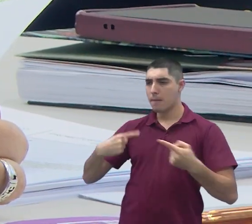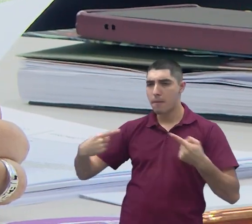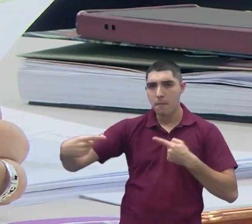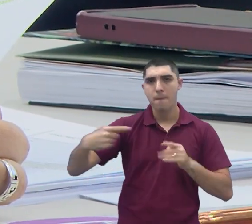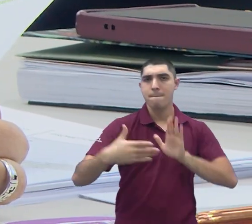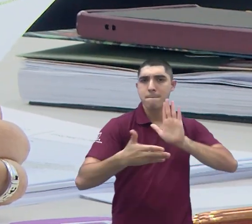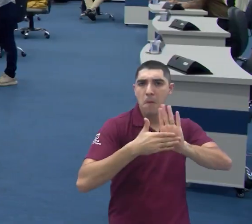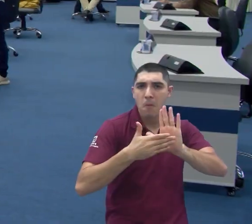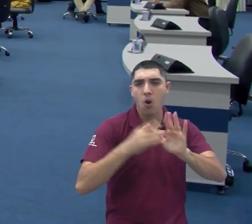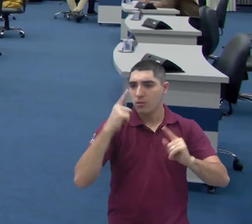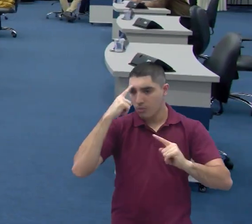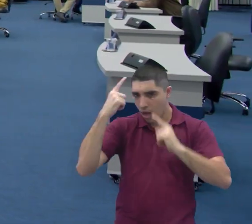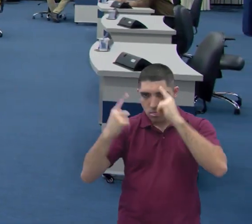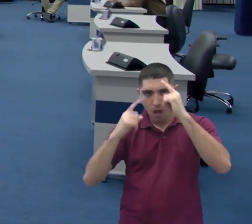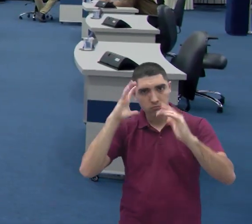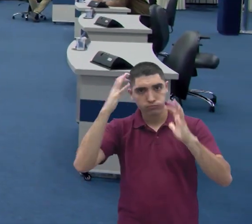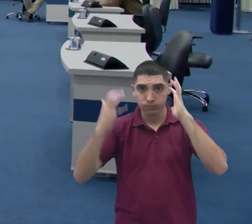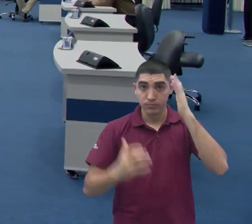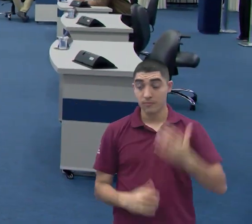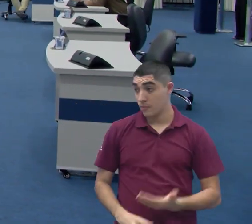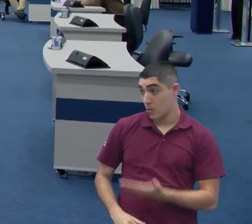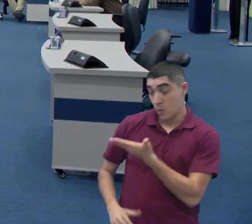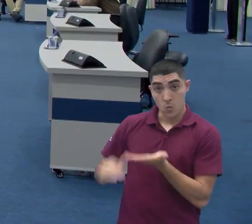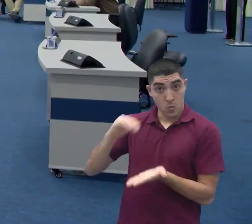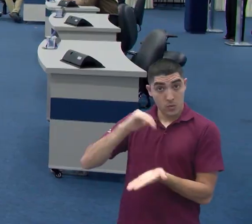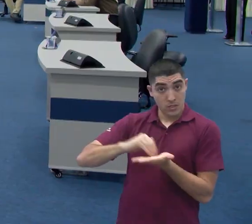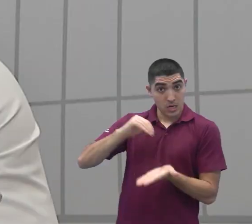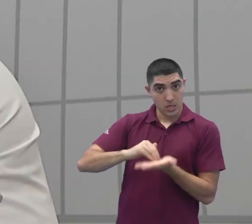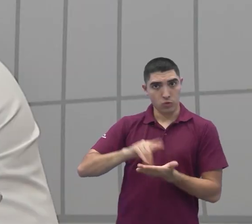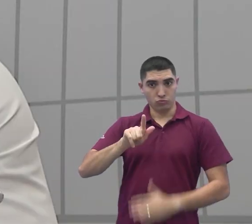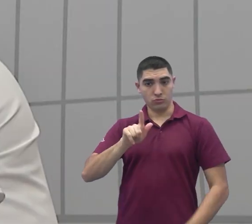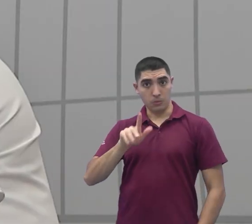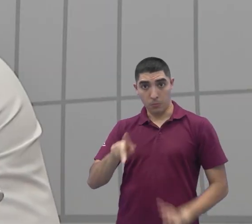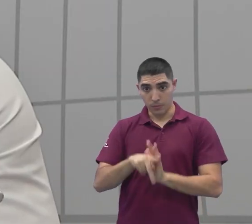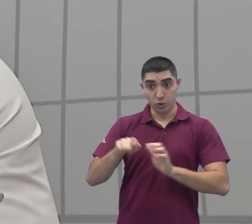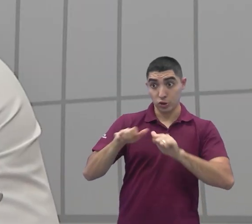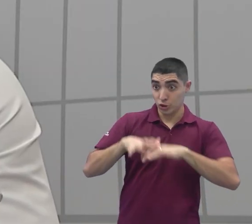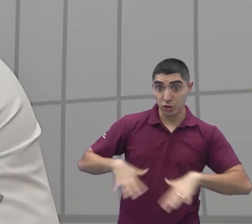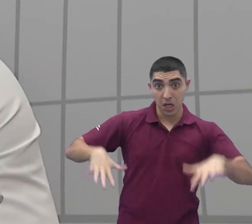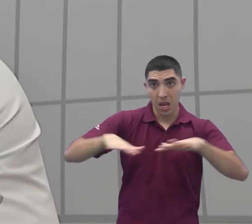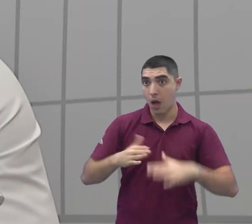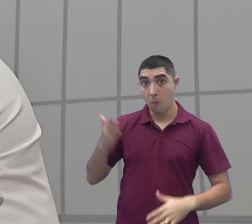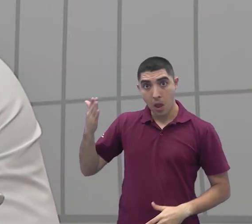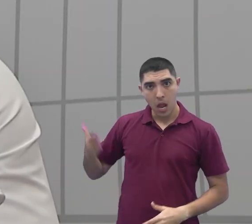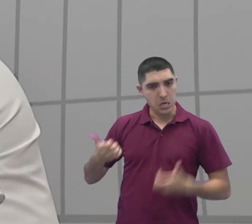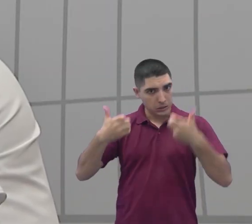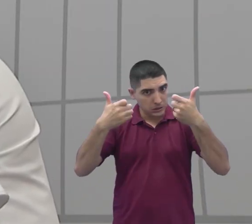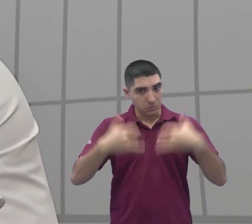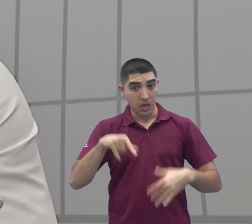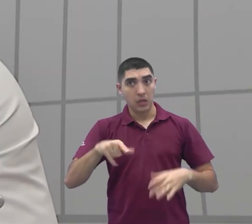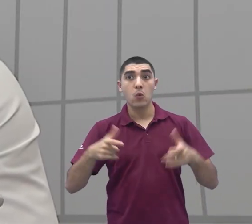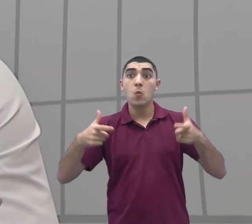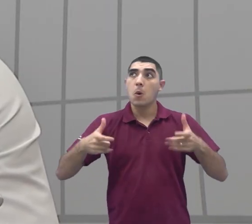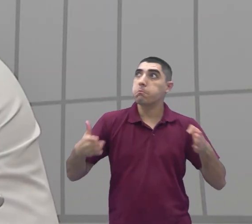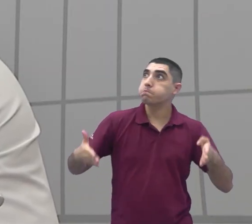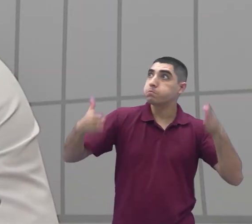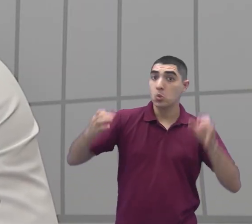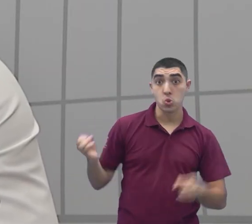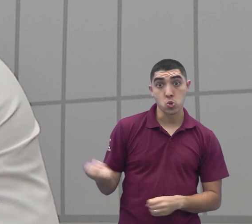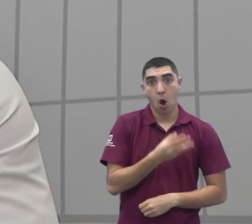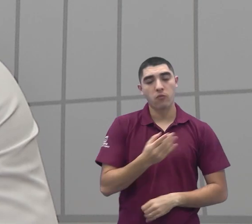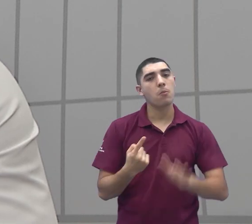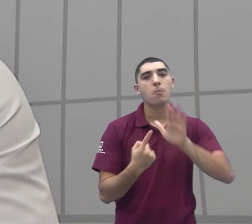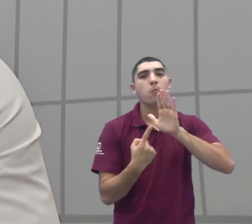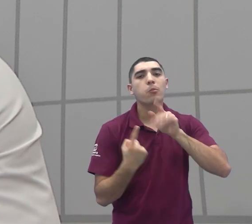se transformam em debate, propostas e decisões. E para o secretário-geral, Michael Bocato, a modernização do